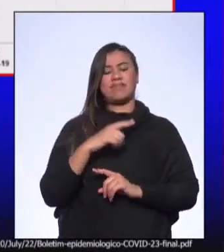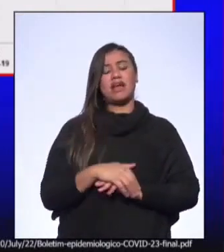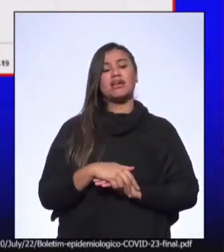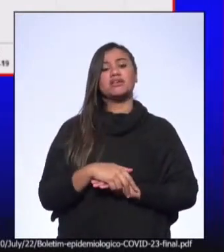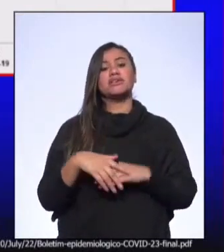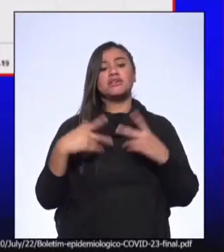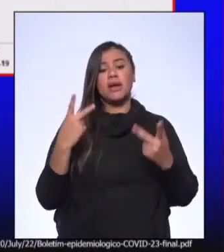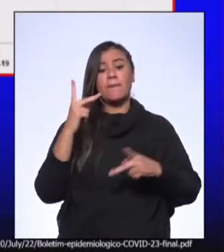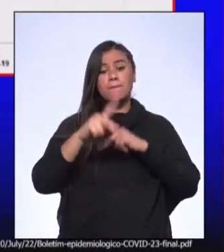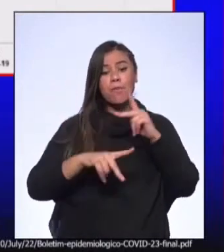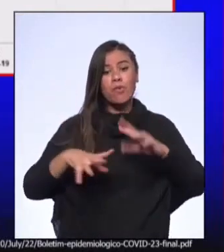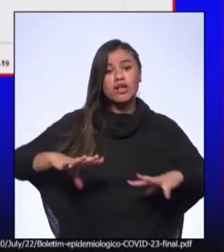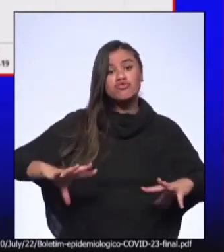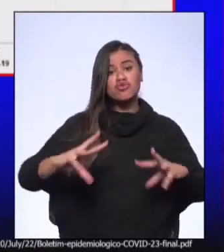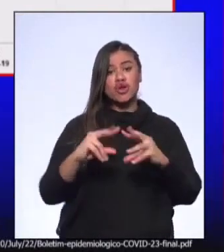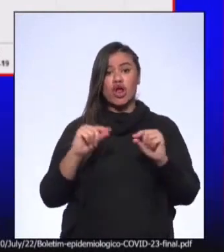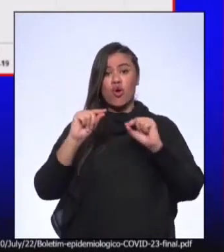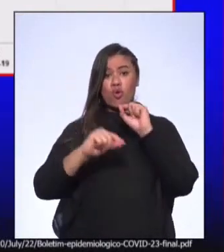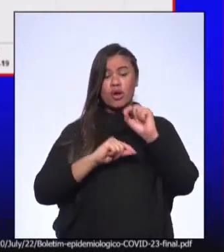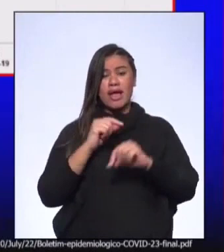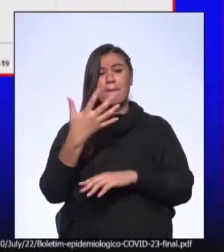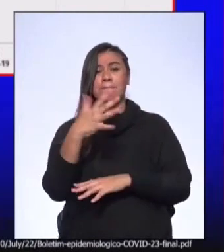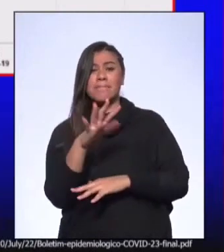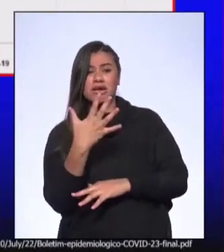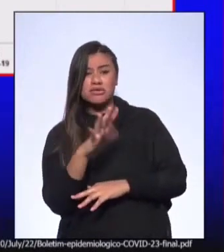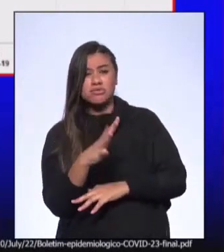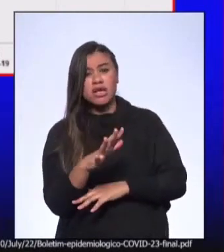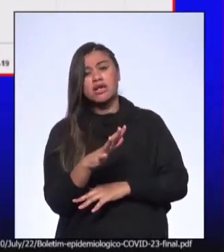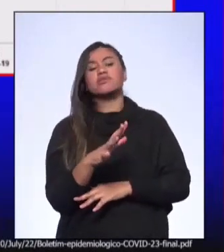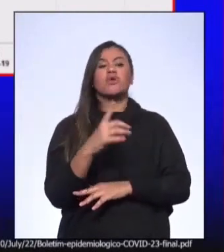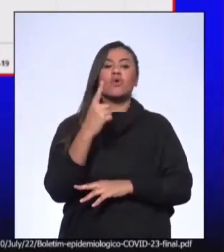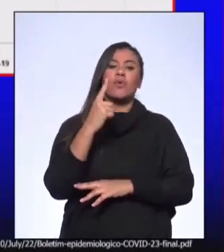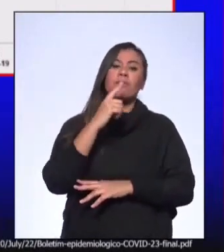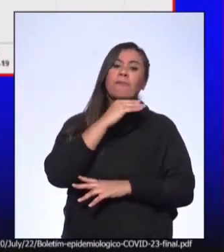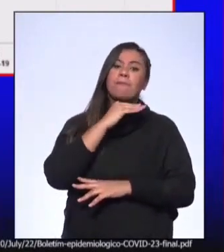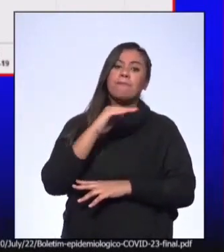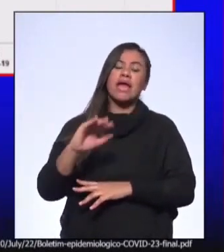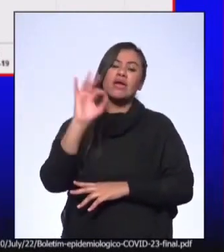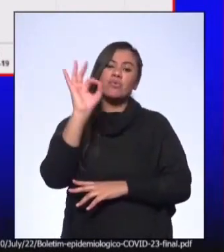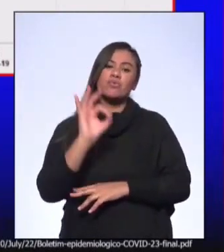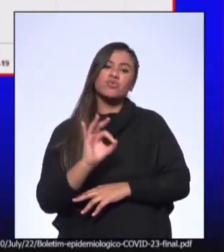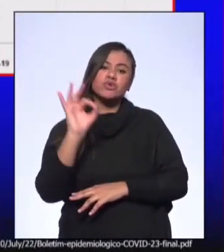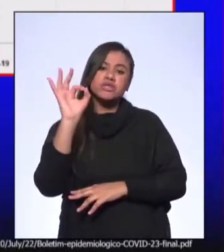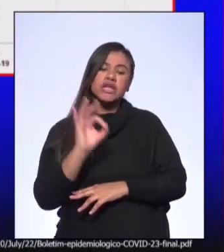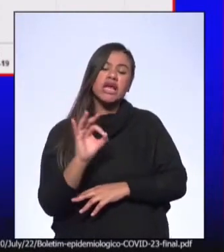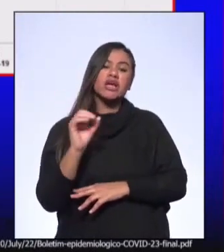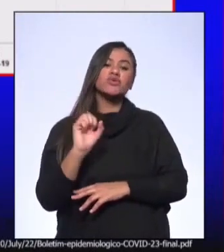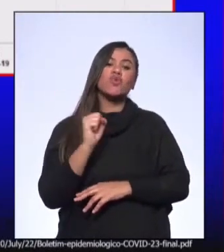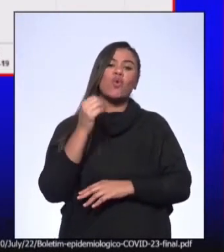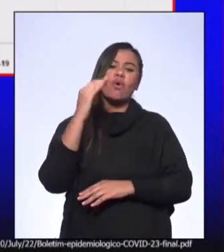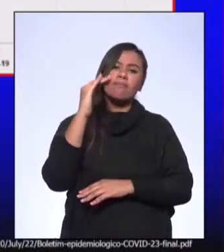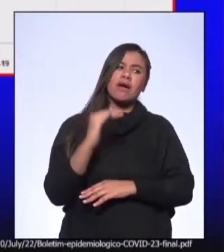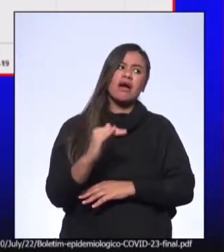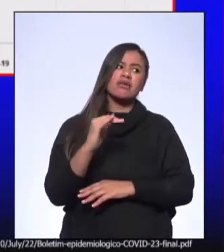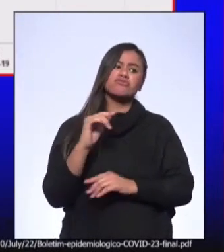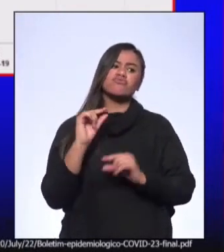deve seguramente ser algo em torno de 0,5% ou até um pouco abaixo disso,